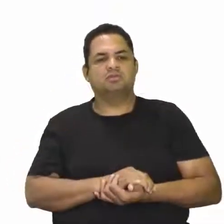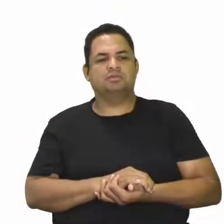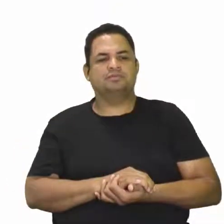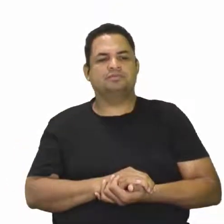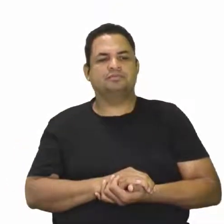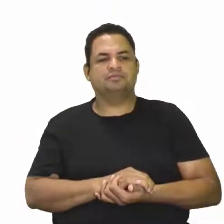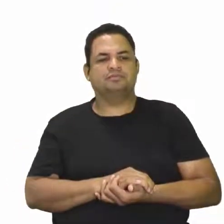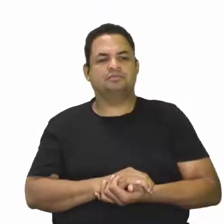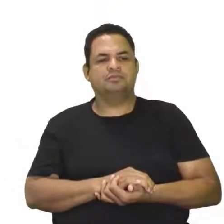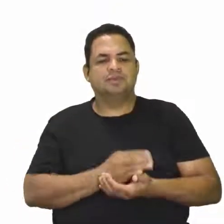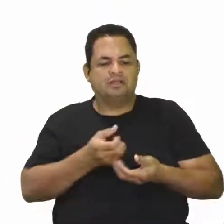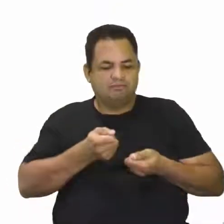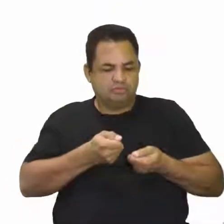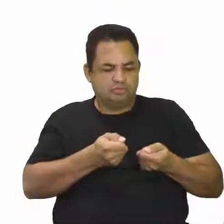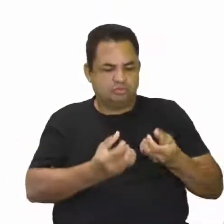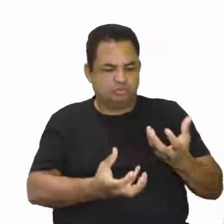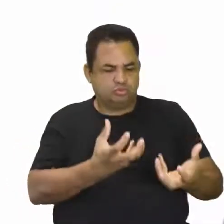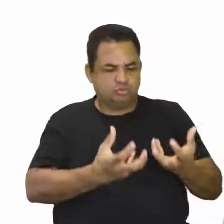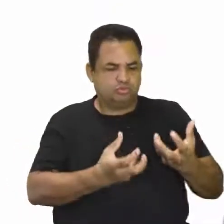Freír é fritar.